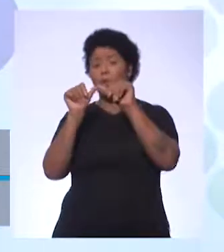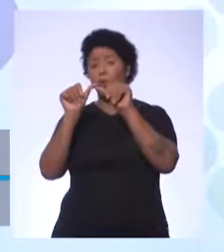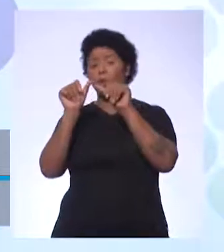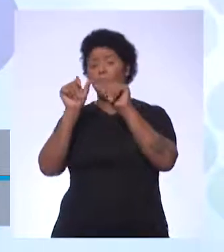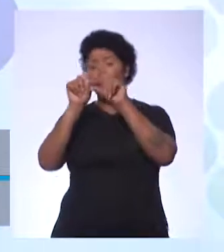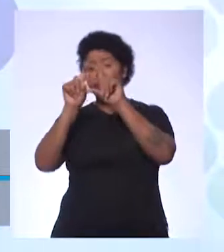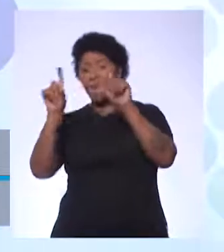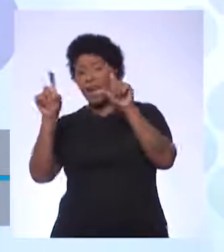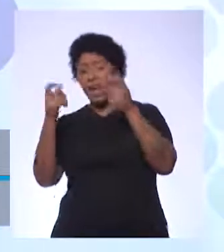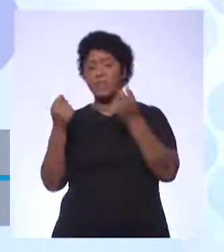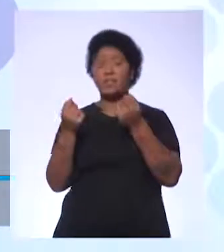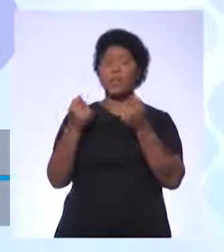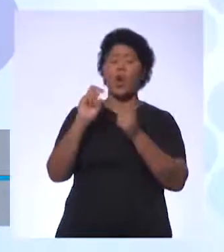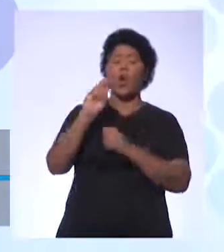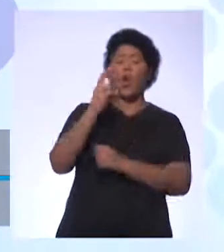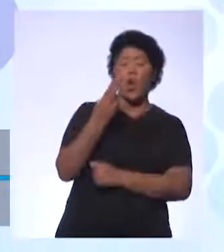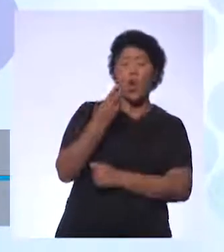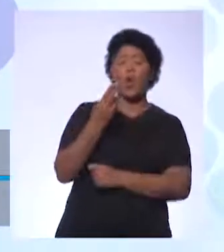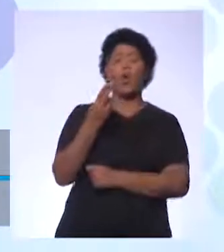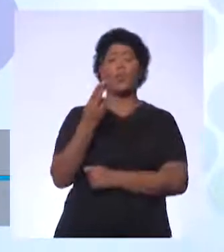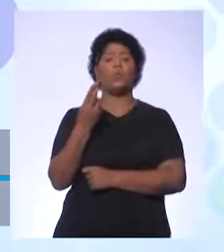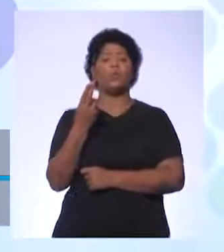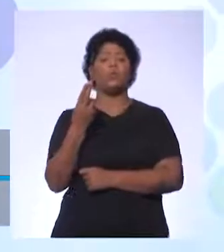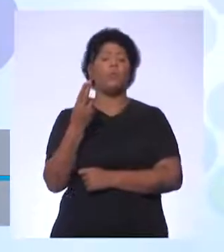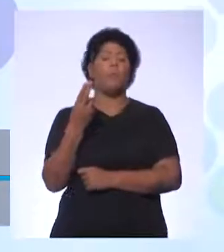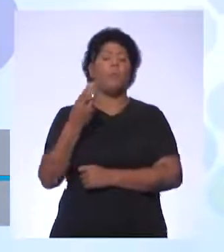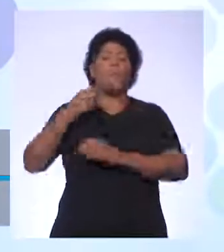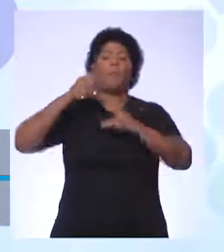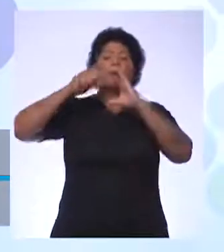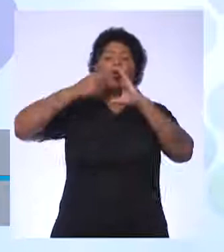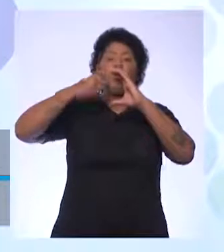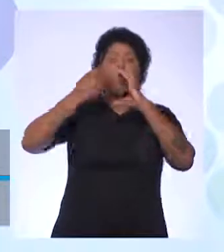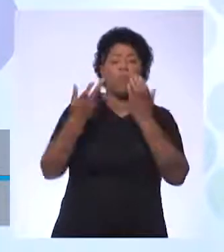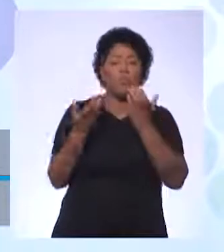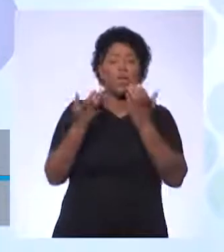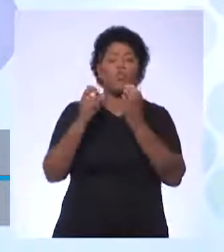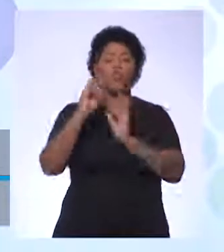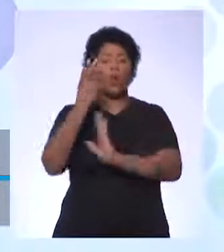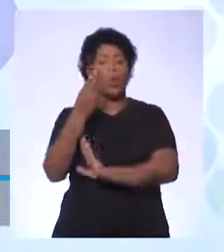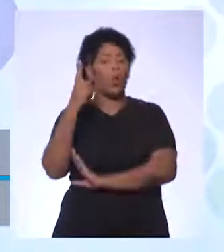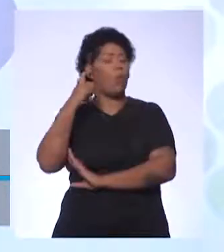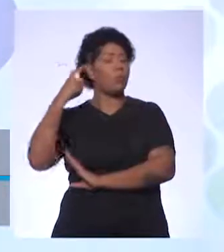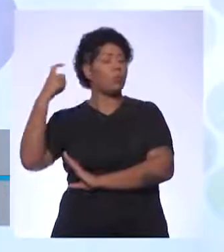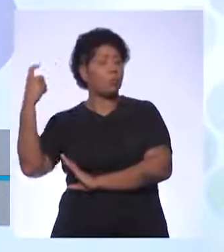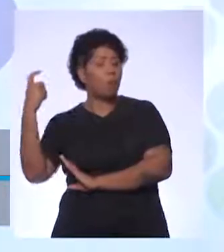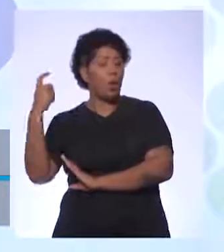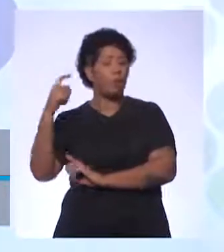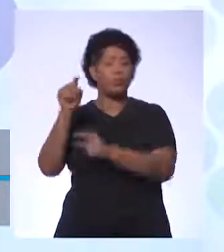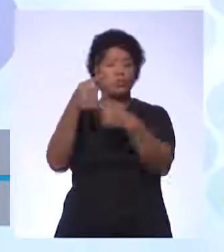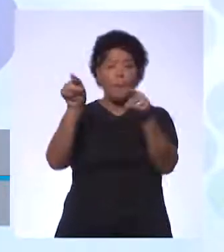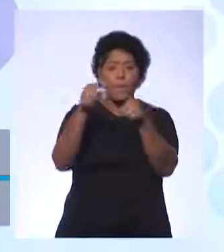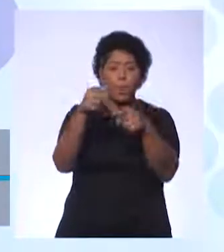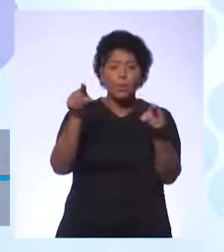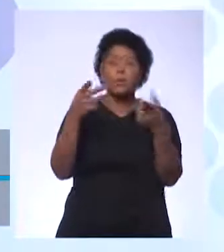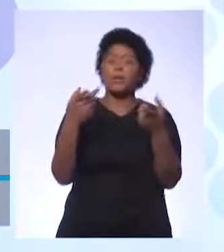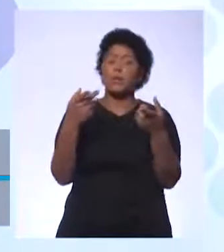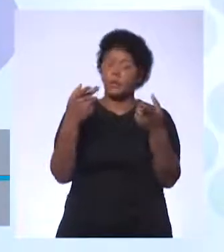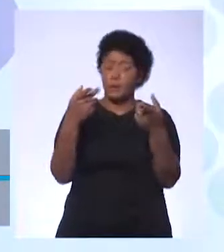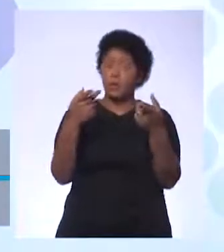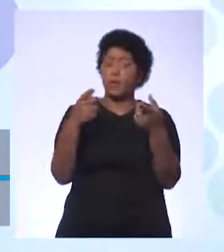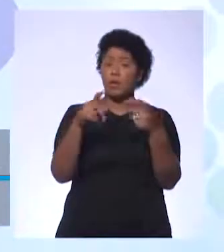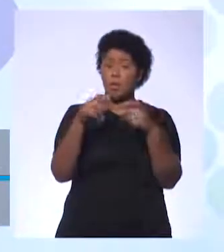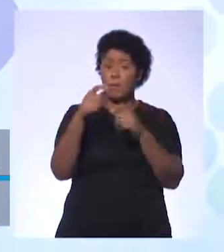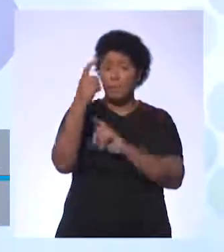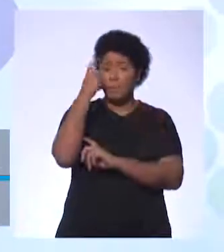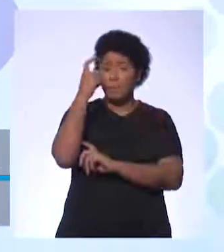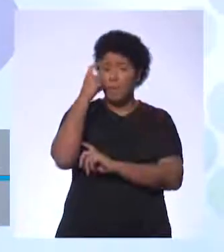som diferente, uma música, algo? Também precisa estar separado já na parte que vocês estão escrevendo. Isso vem tudo antes,